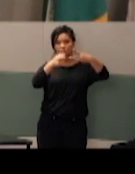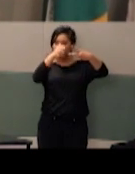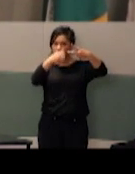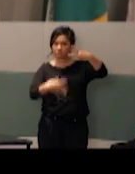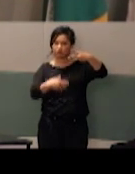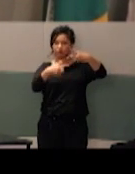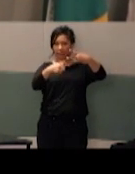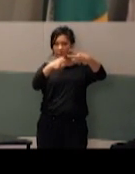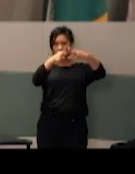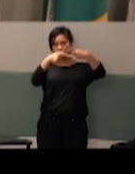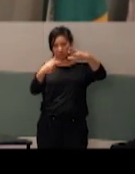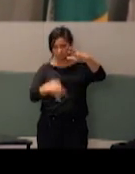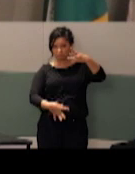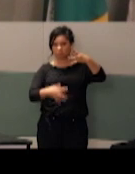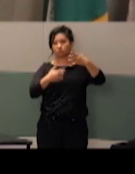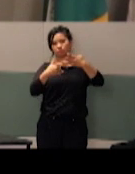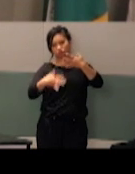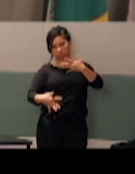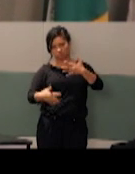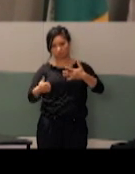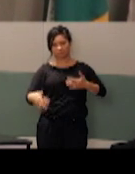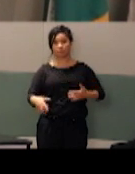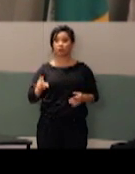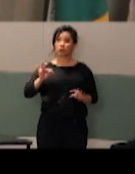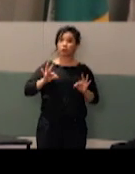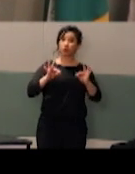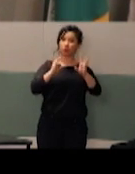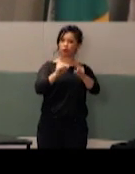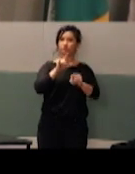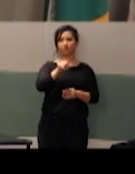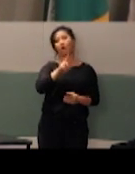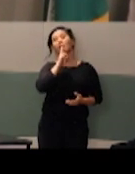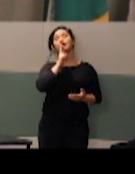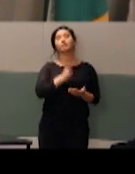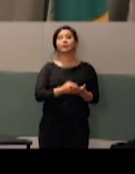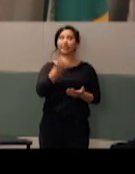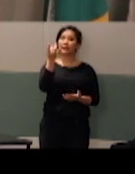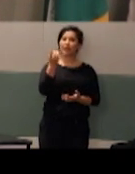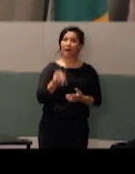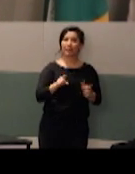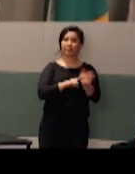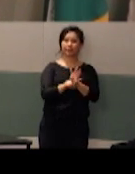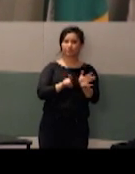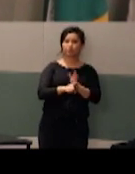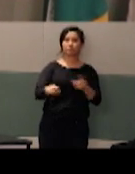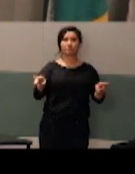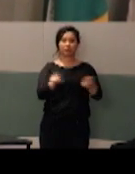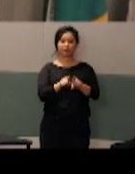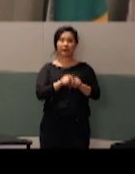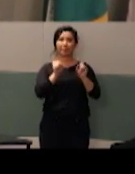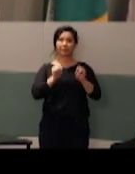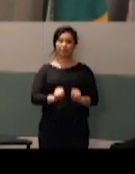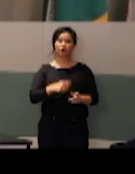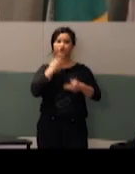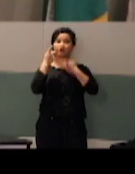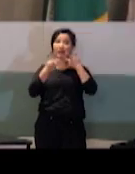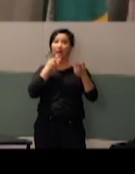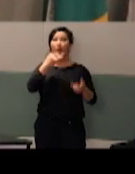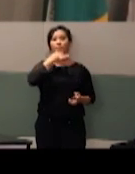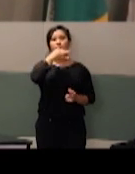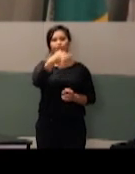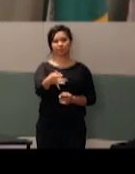a todas as perguntas. E todos terão direitos a comentários também. Lembrando que se